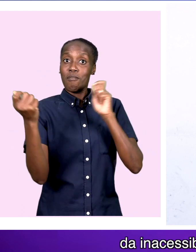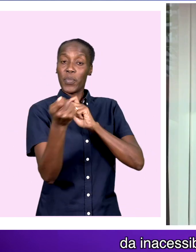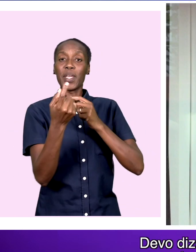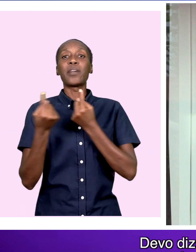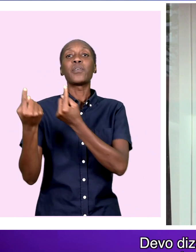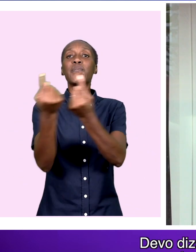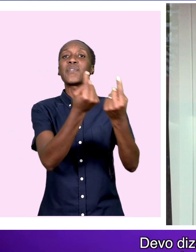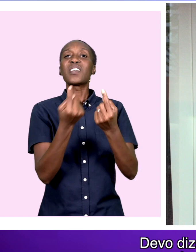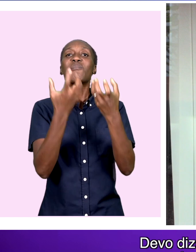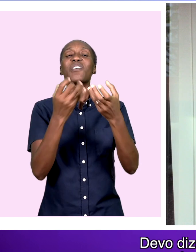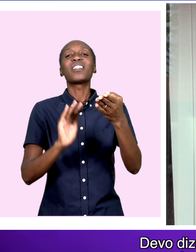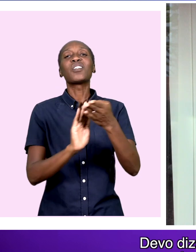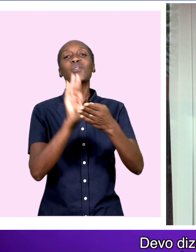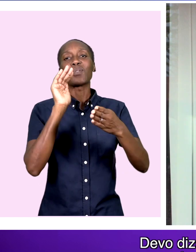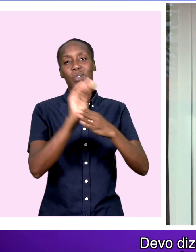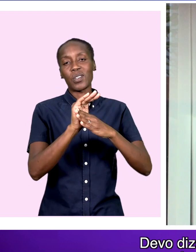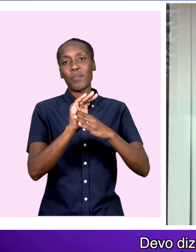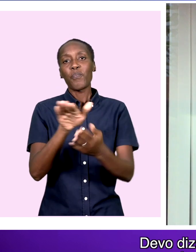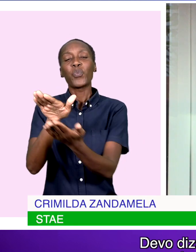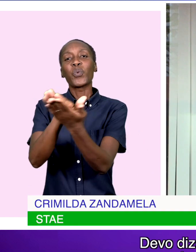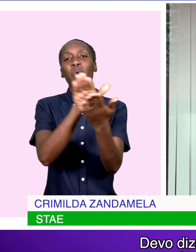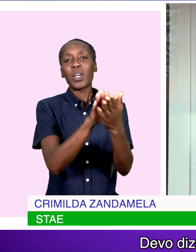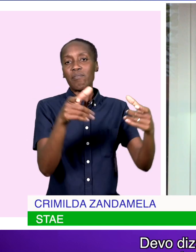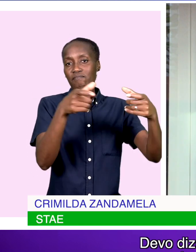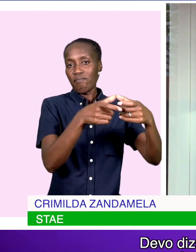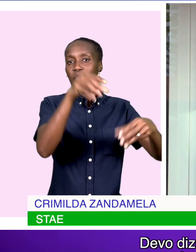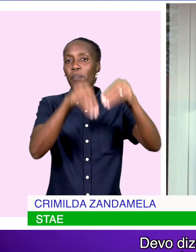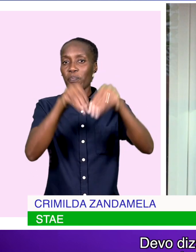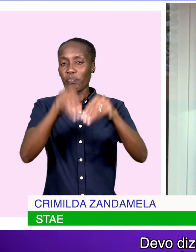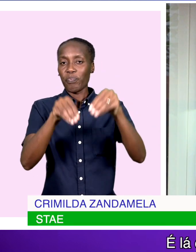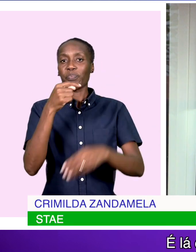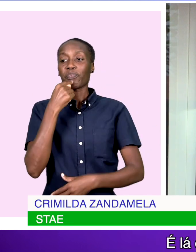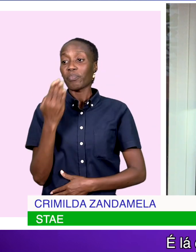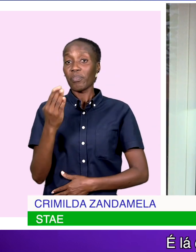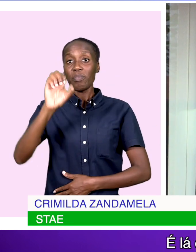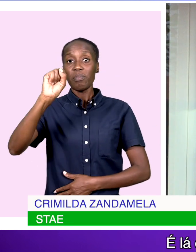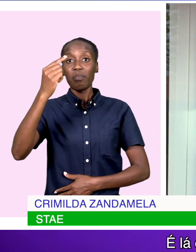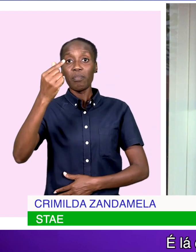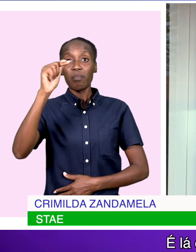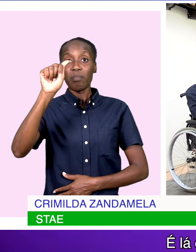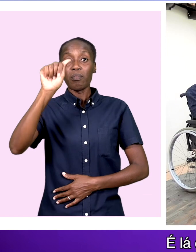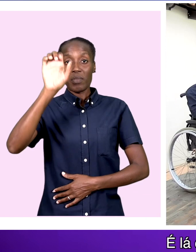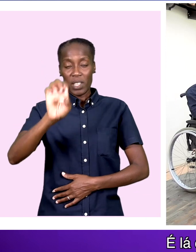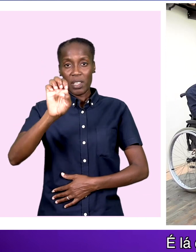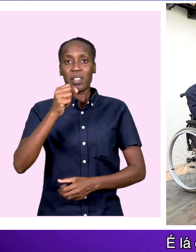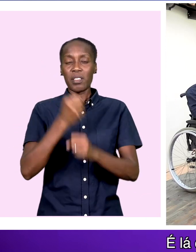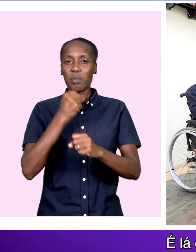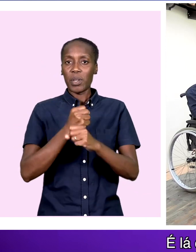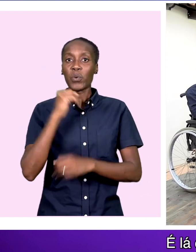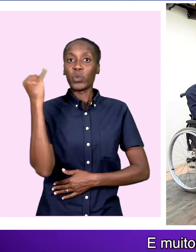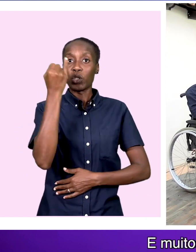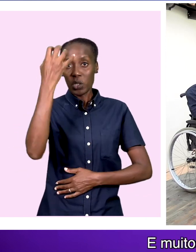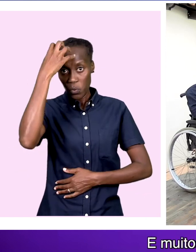recenseamento? Dizer que o STAI tem trabalhado com as instituições públicas e privadas. É lá onde estão alocados os postos de recenseamento